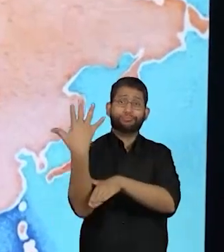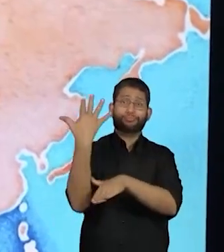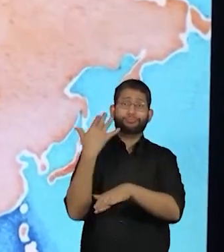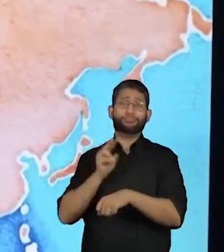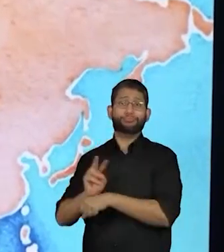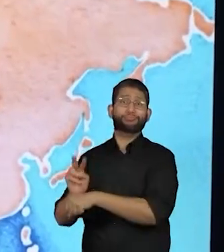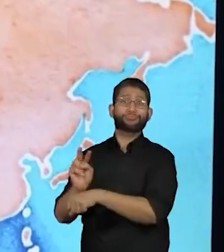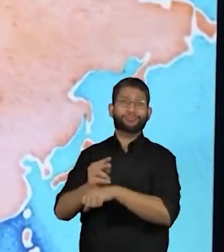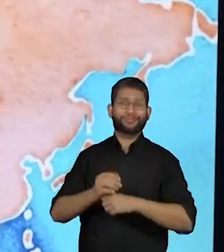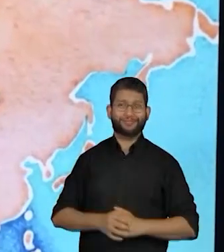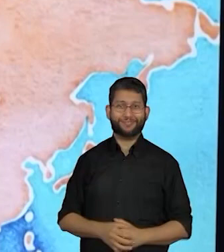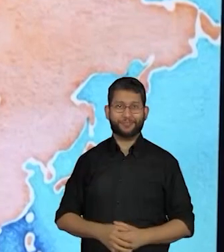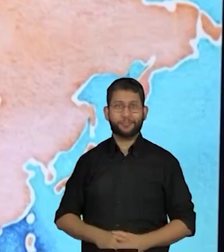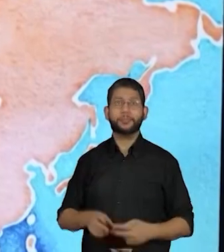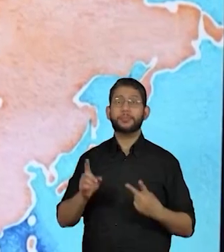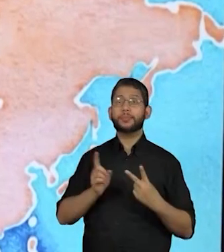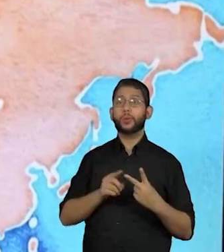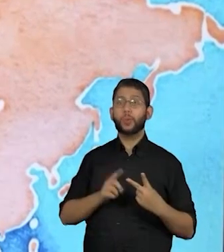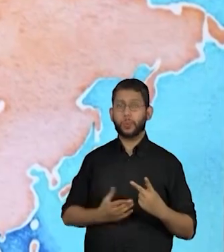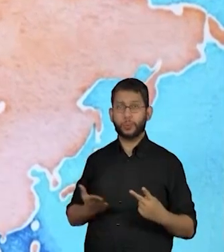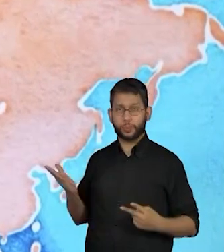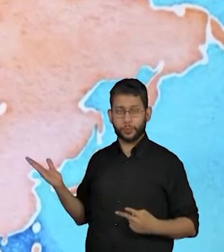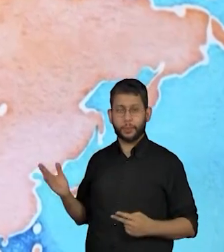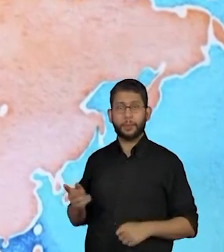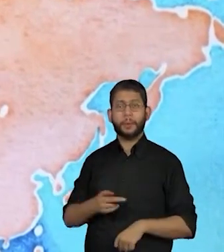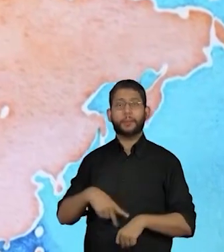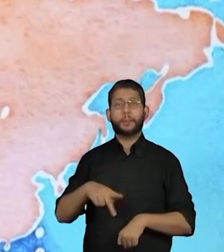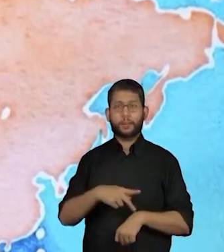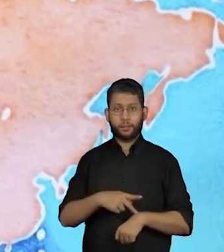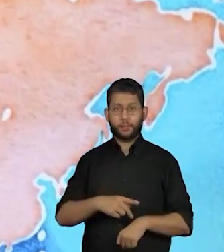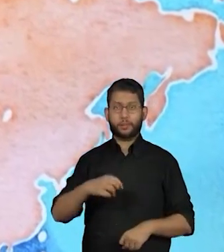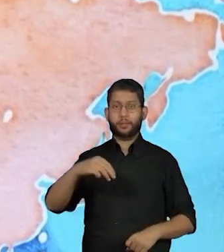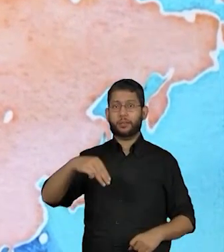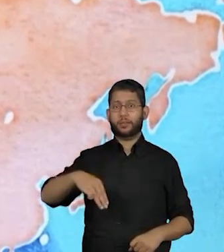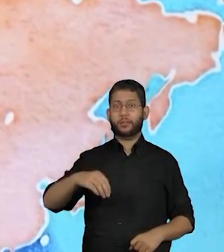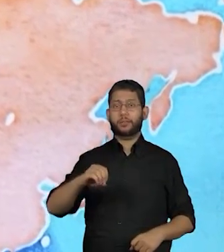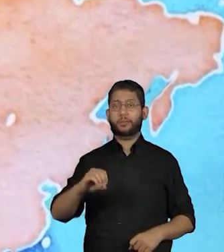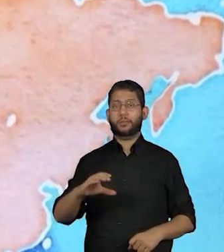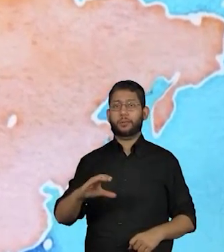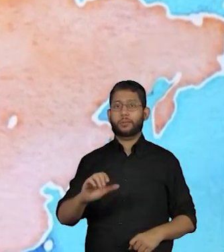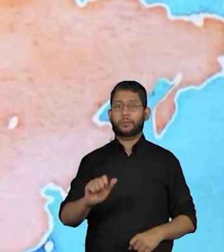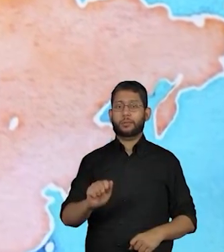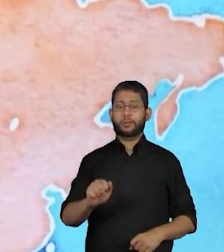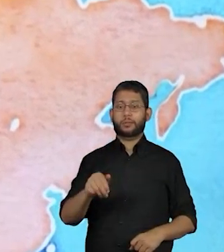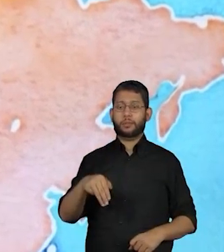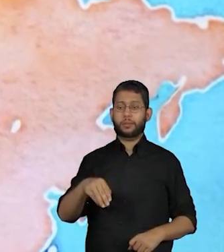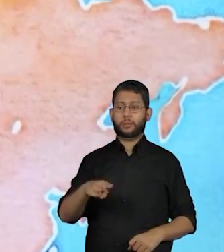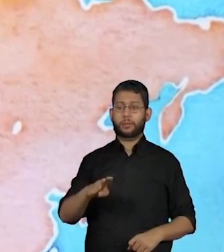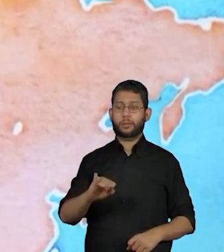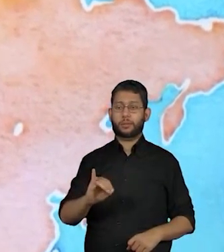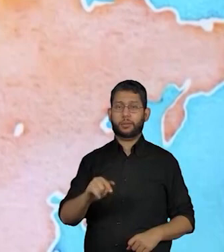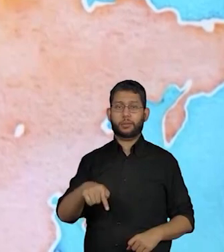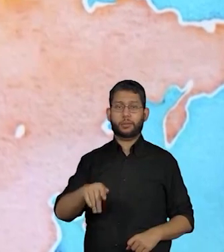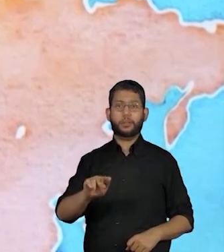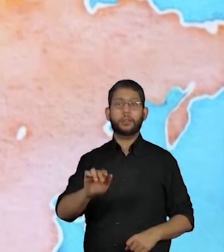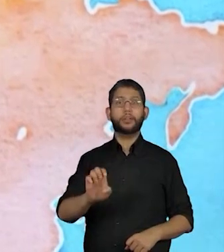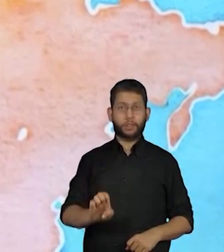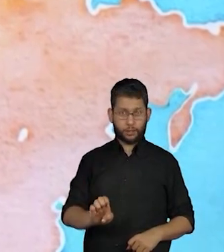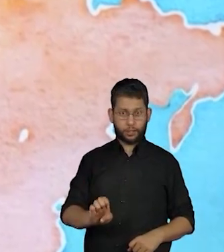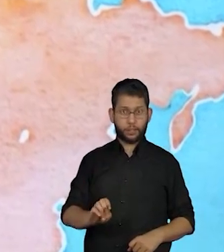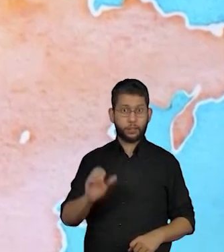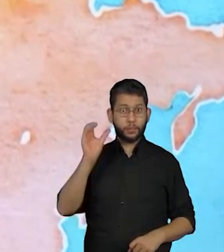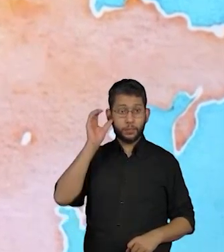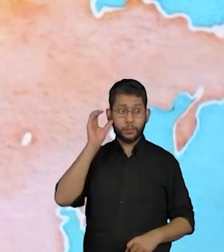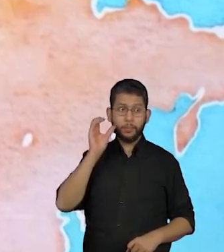Moçambique. Moçambique tem alguns jogos específicos. Vou falar para vocês de dois. Tem o Matacuzana, que